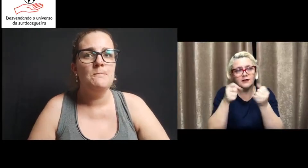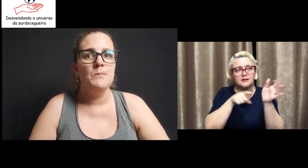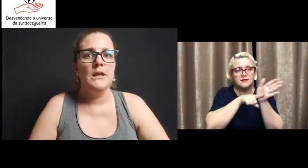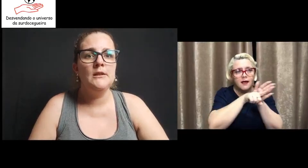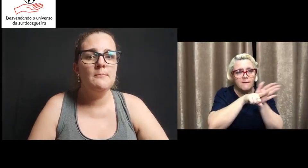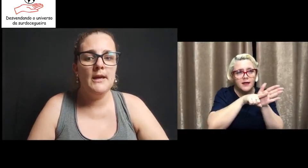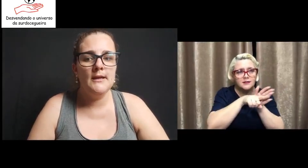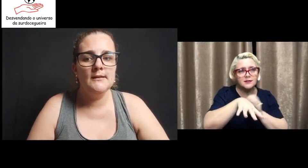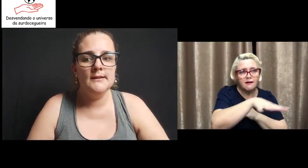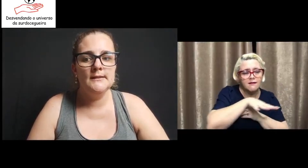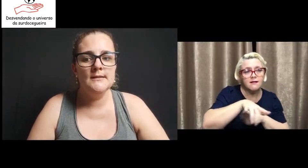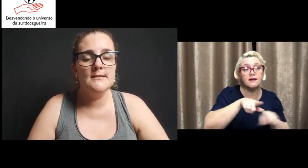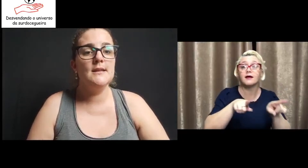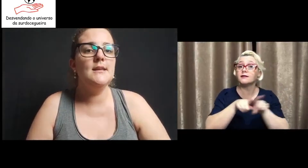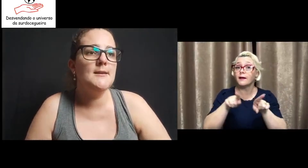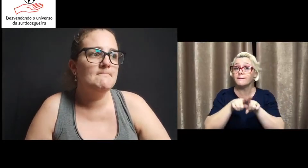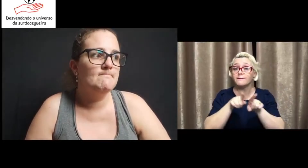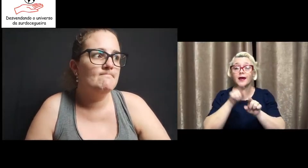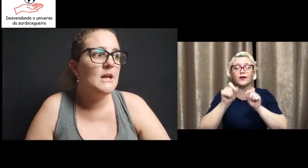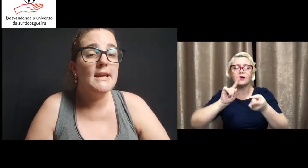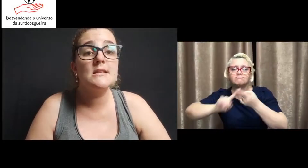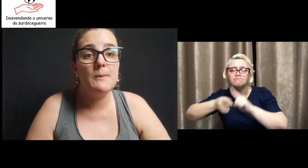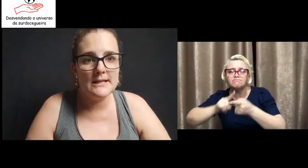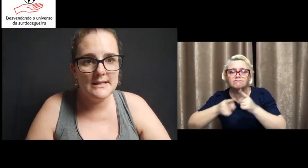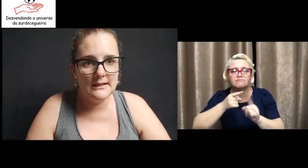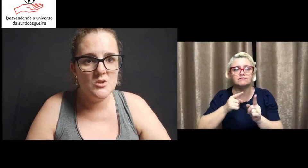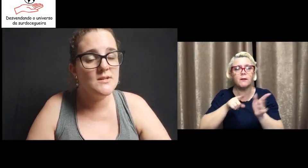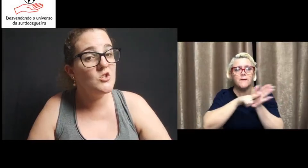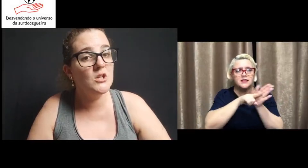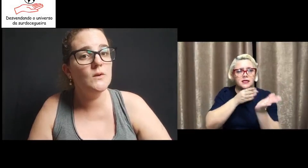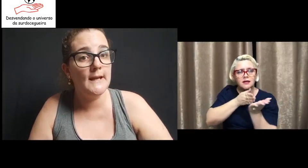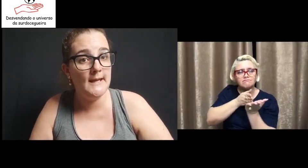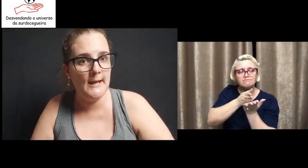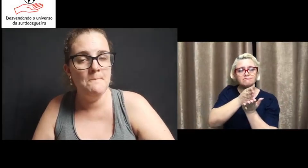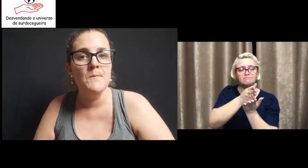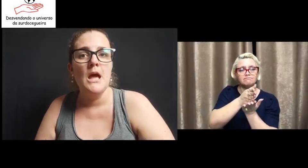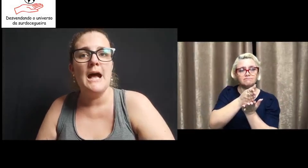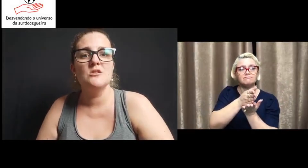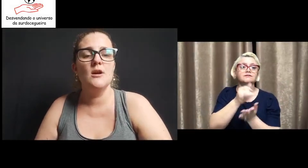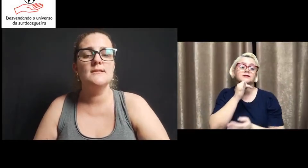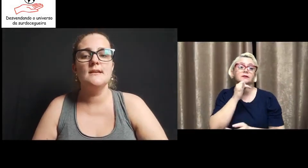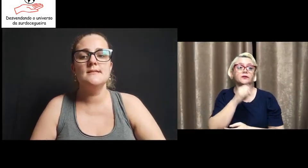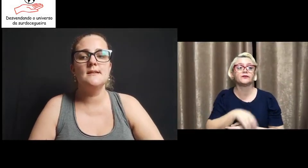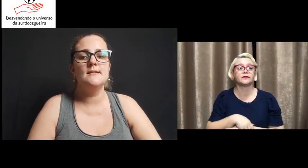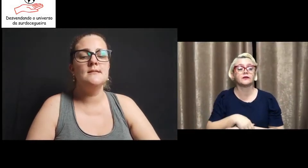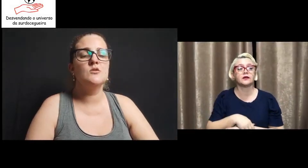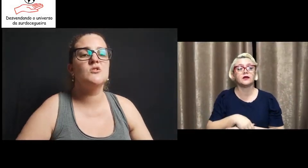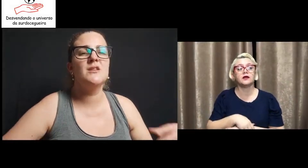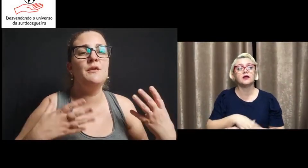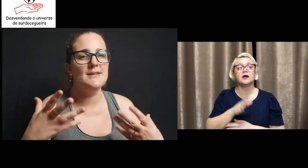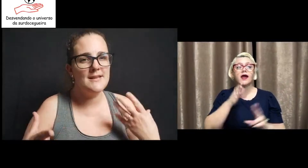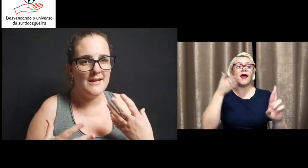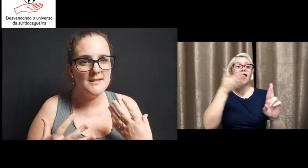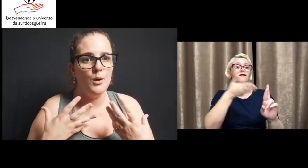pesquisadores e também seguir linhas parecidas, no sentido de que os